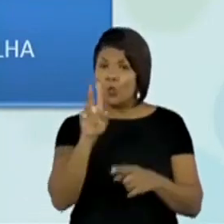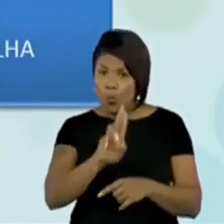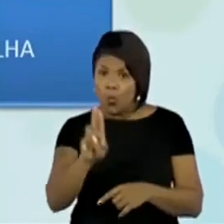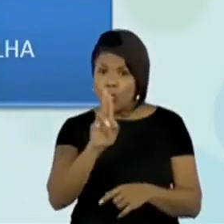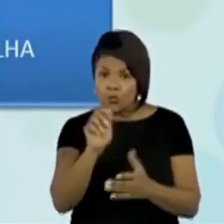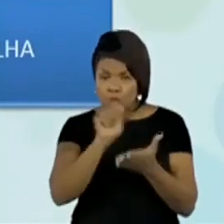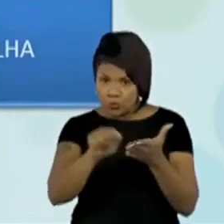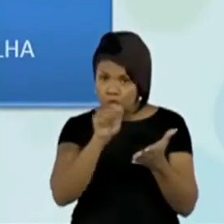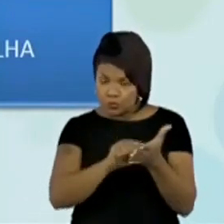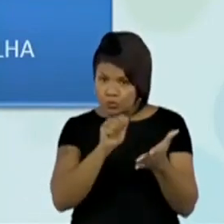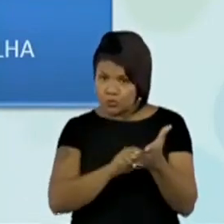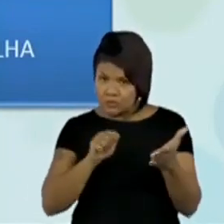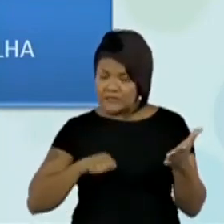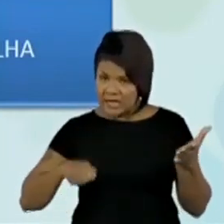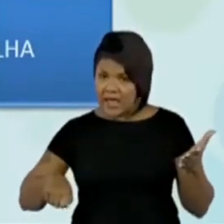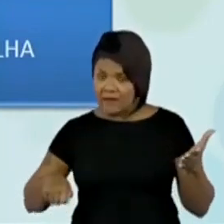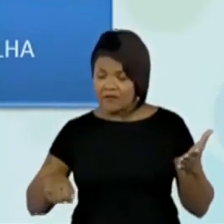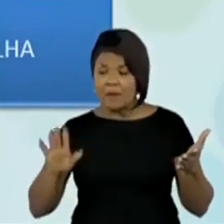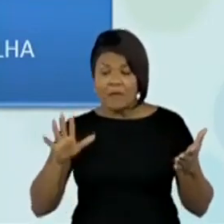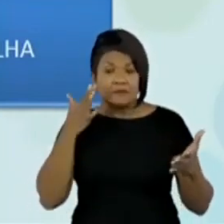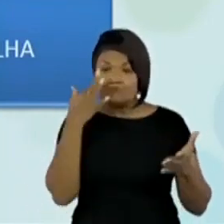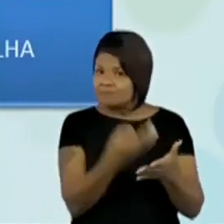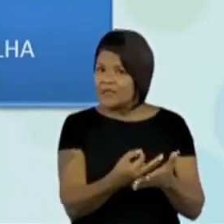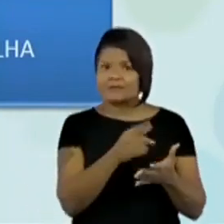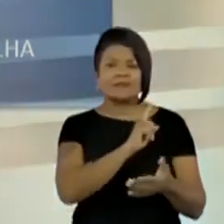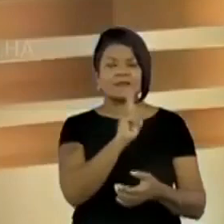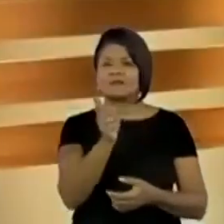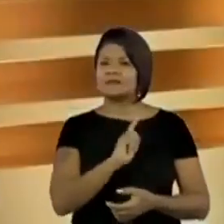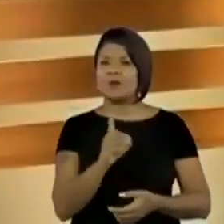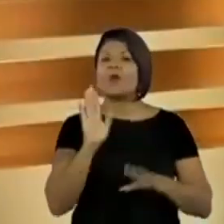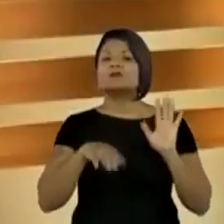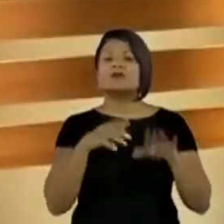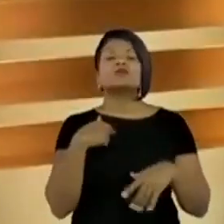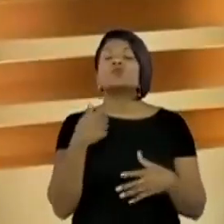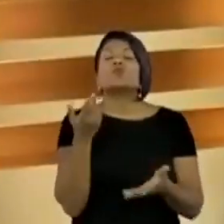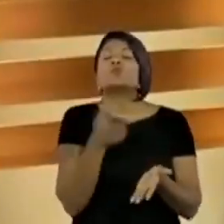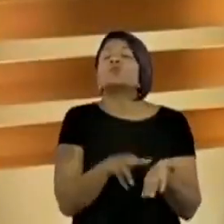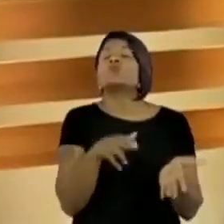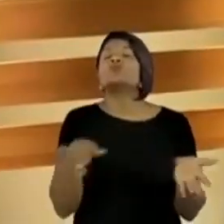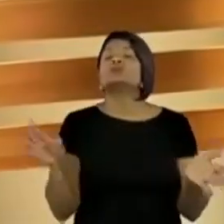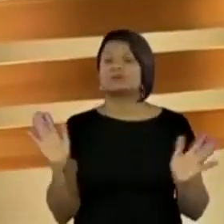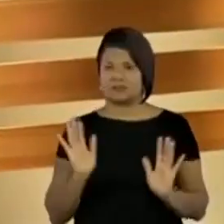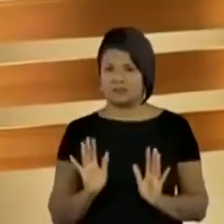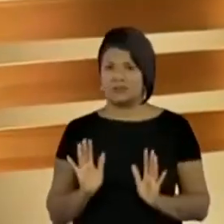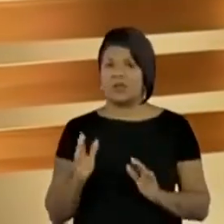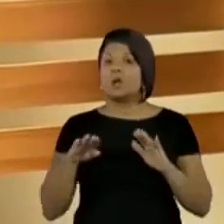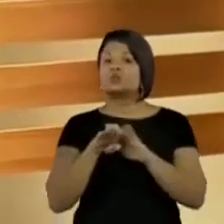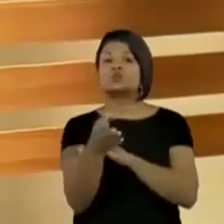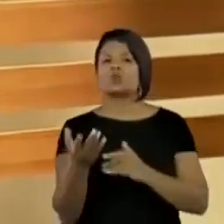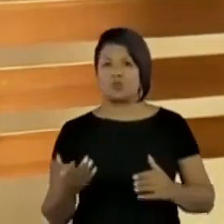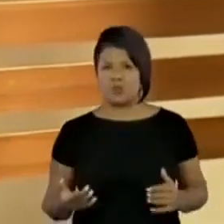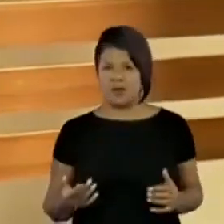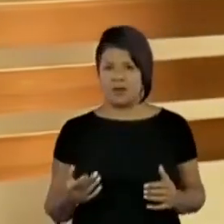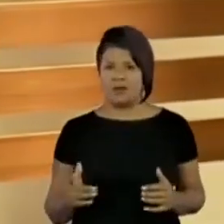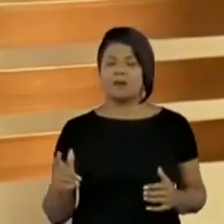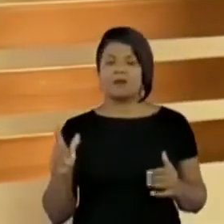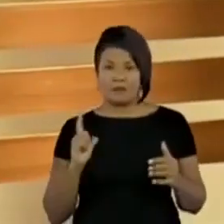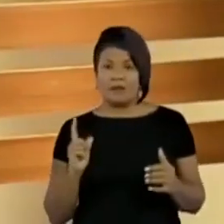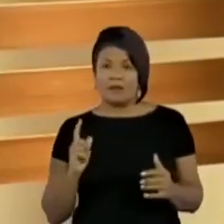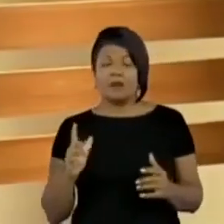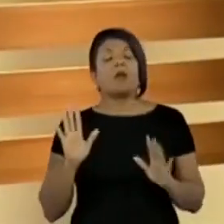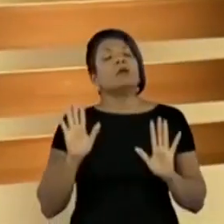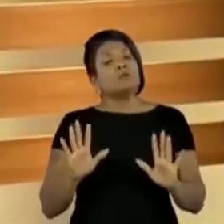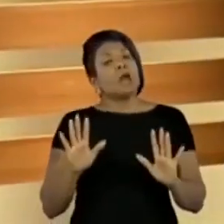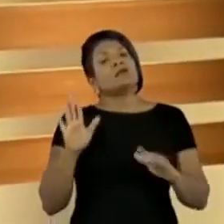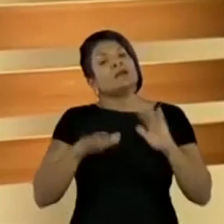pronomes. Muitas vezes a gente usa, mas não presta atenção. Nós usamos assim porque a gente acostuma entre um e o outro, a gente aprende um com o outro,